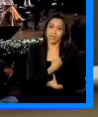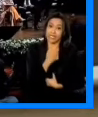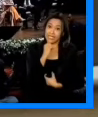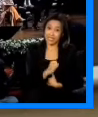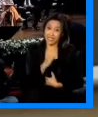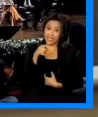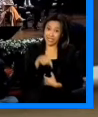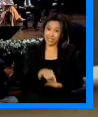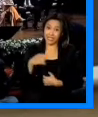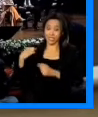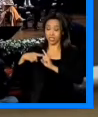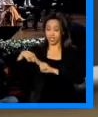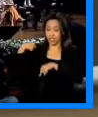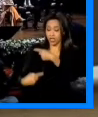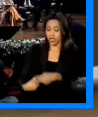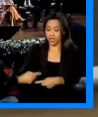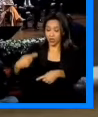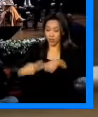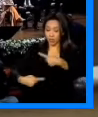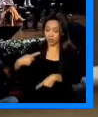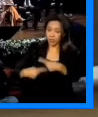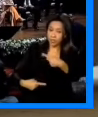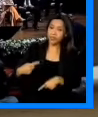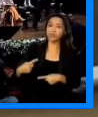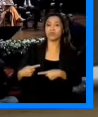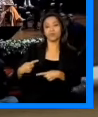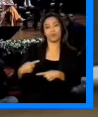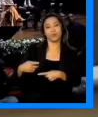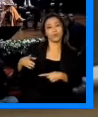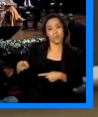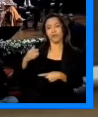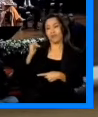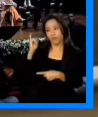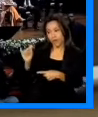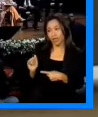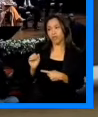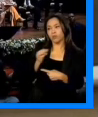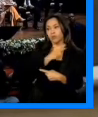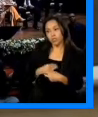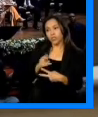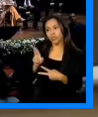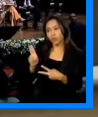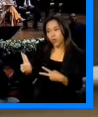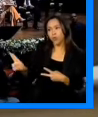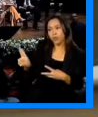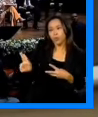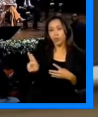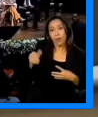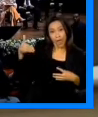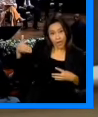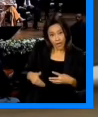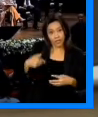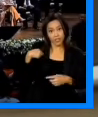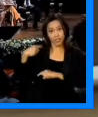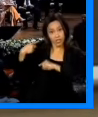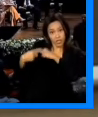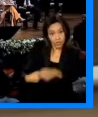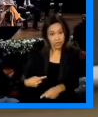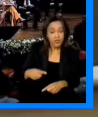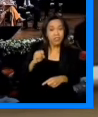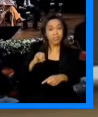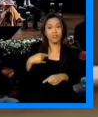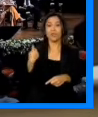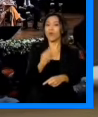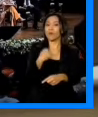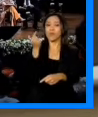nossa geração política, ministro Alexandre, ministro Jader, ministro Camilo, ministro Renan, a nossa geração política, se nós não